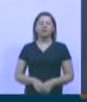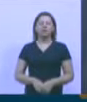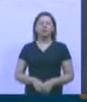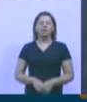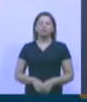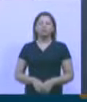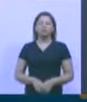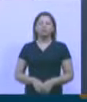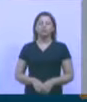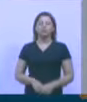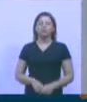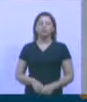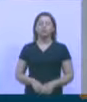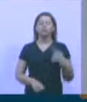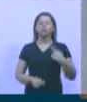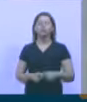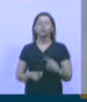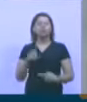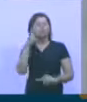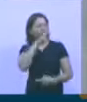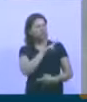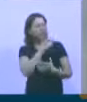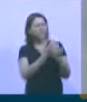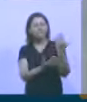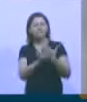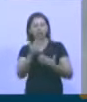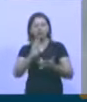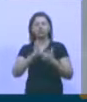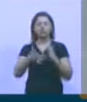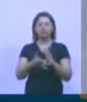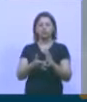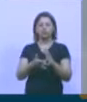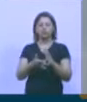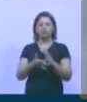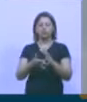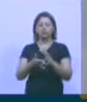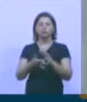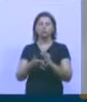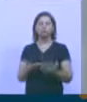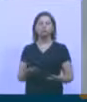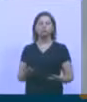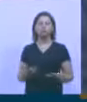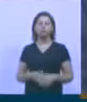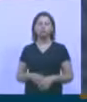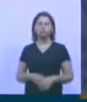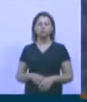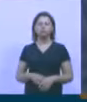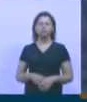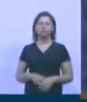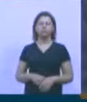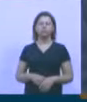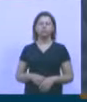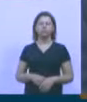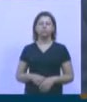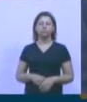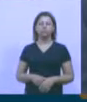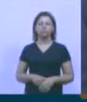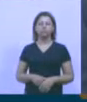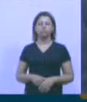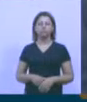and left? Vocês já viram as mãos de Jesus, esquerda e direita? They are pierced